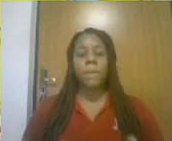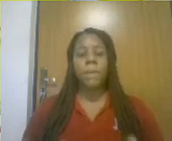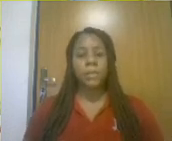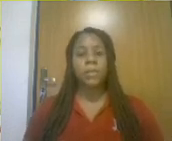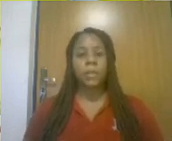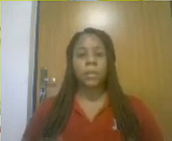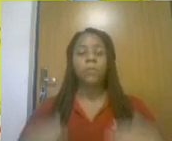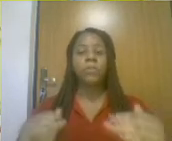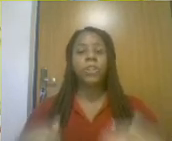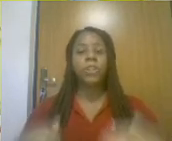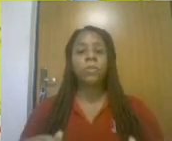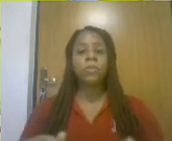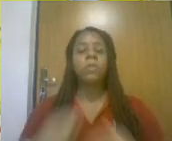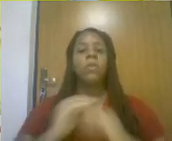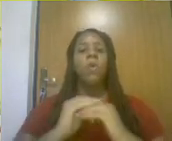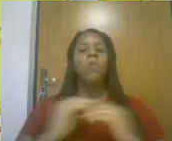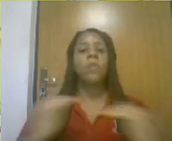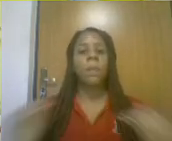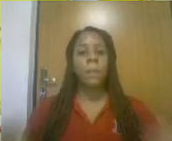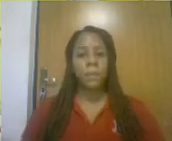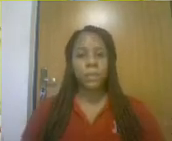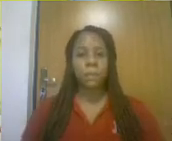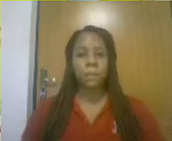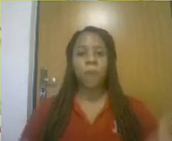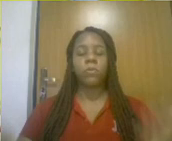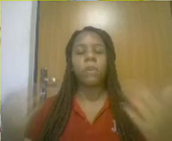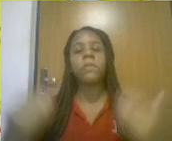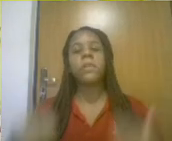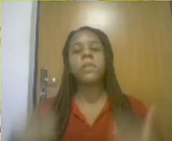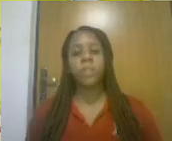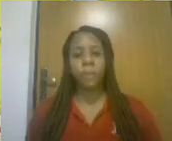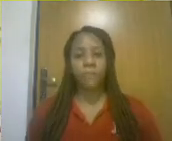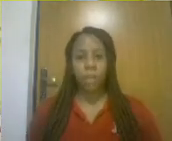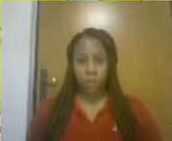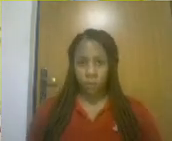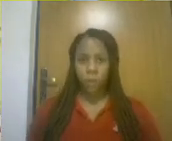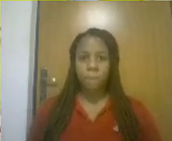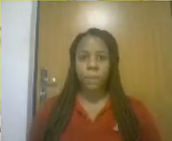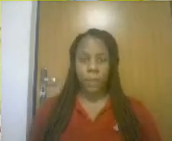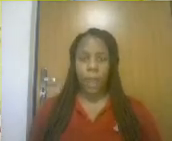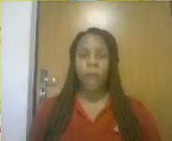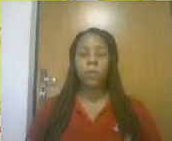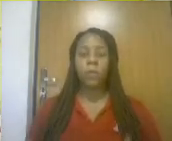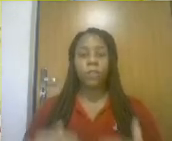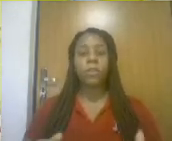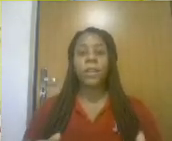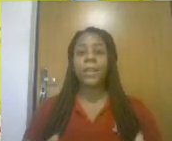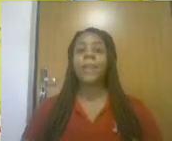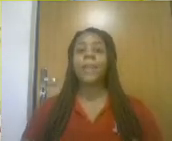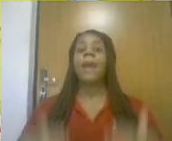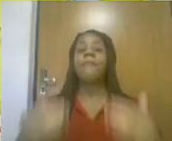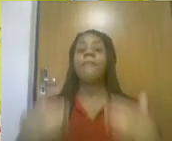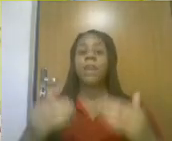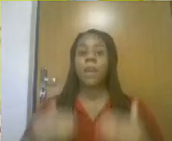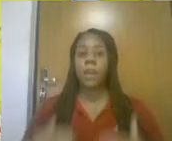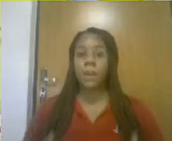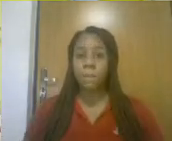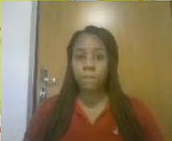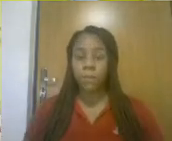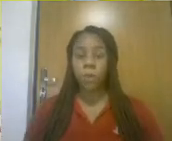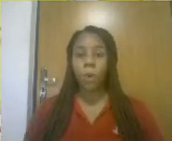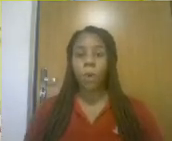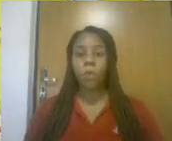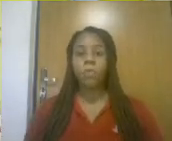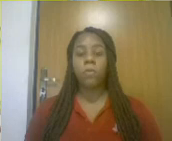Então, precisa ter o título com o tema principal do que você vai estar falando, tá? O título ele tem que